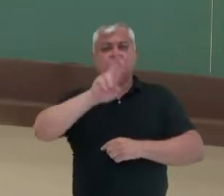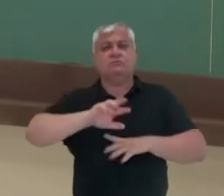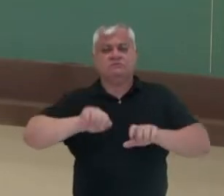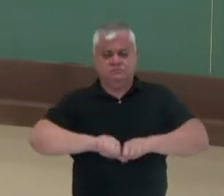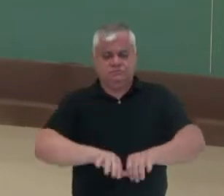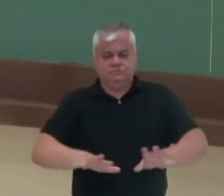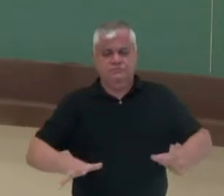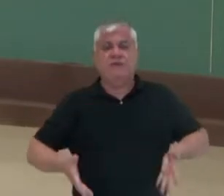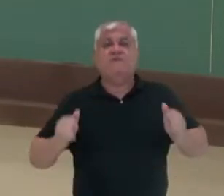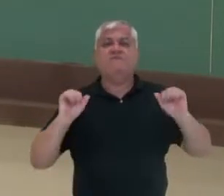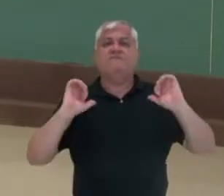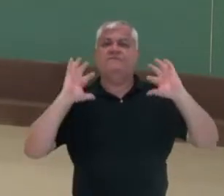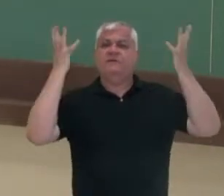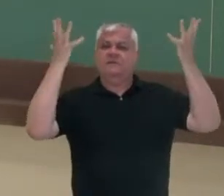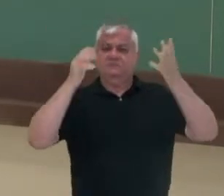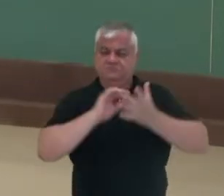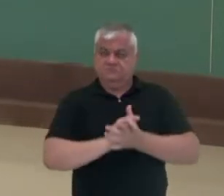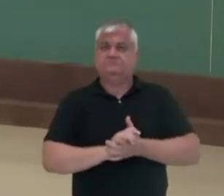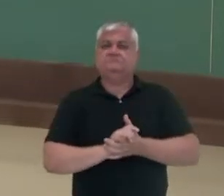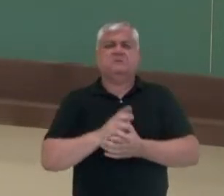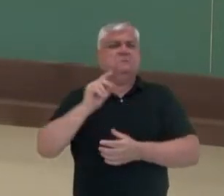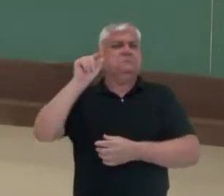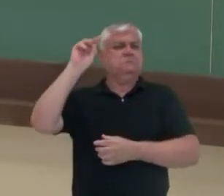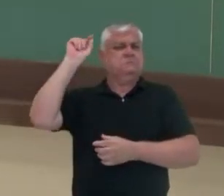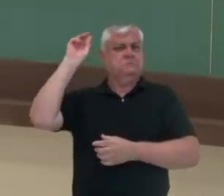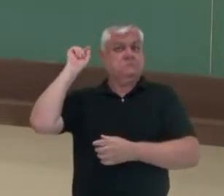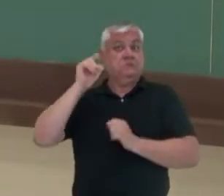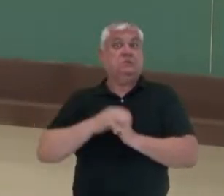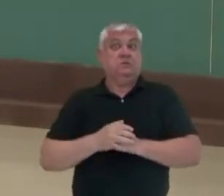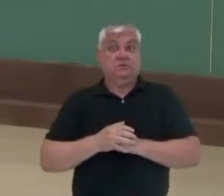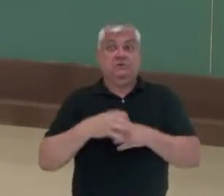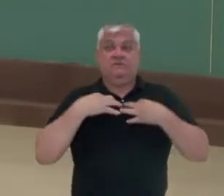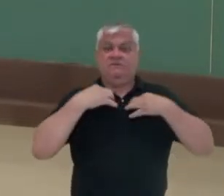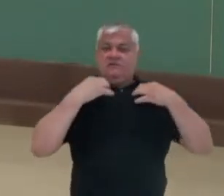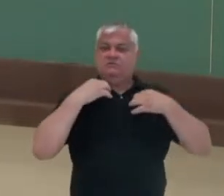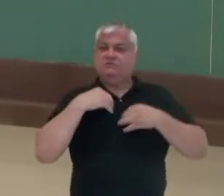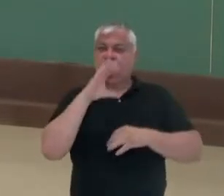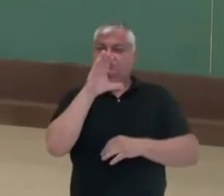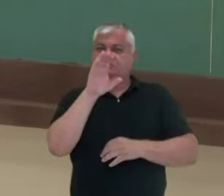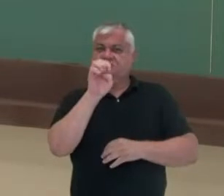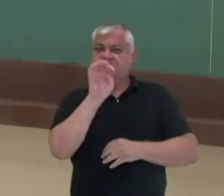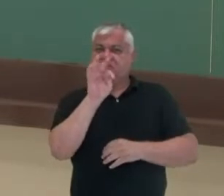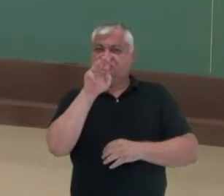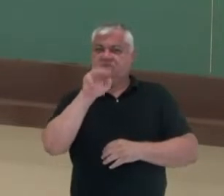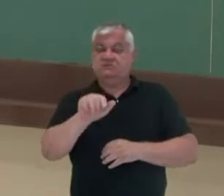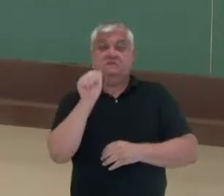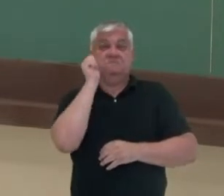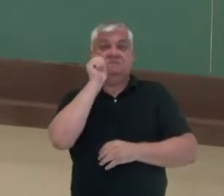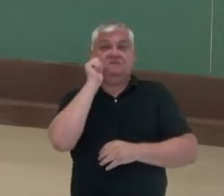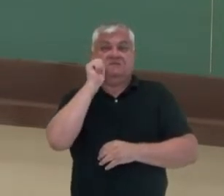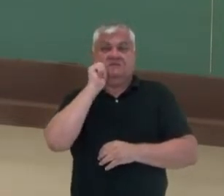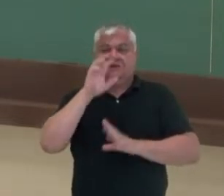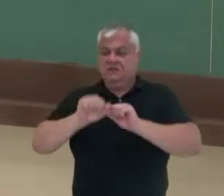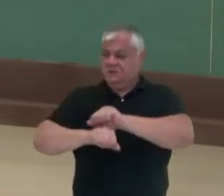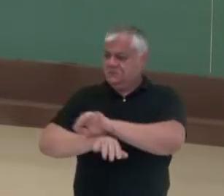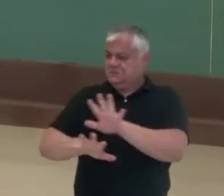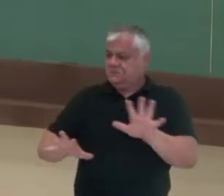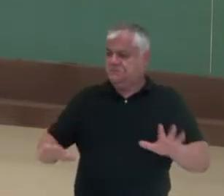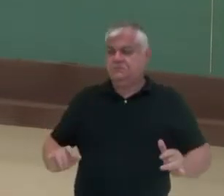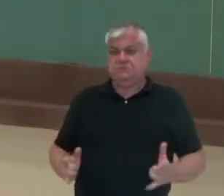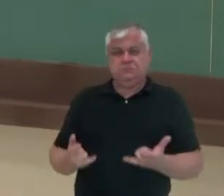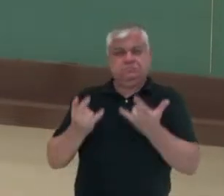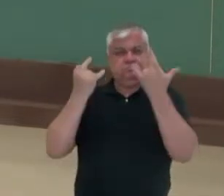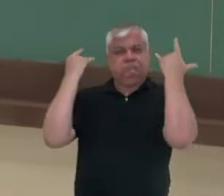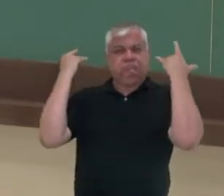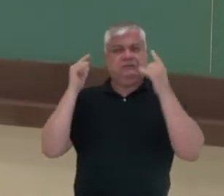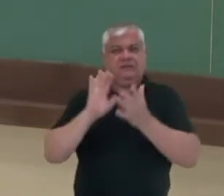de festa, tá? Antigamente se falava, eu tenho um vestido de cetim. A menina usava do vestido de cetim, da